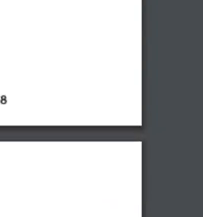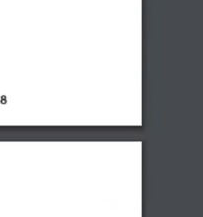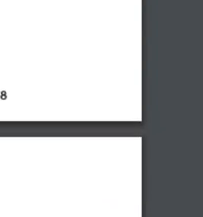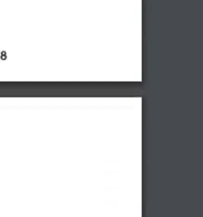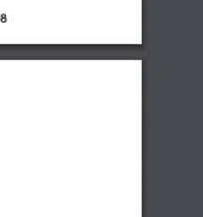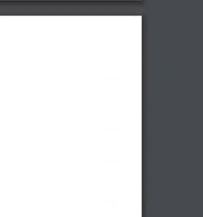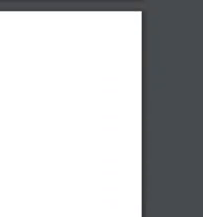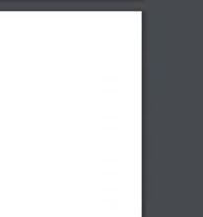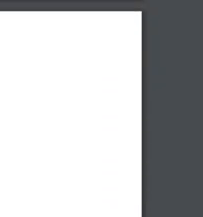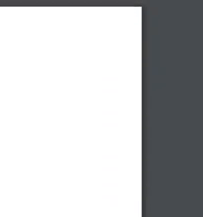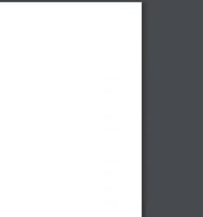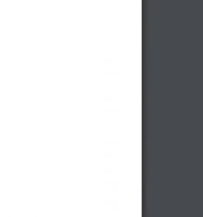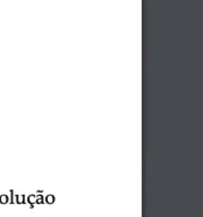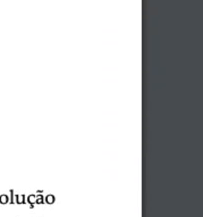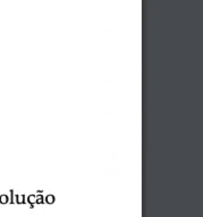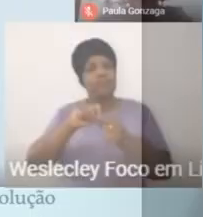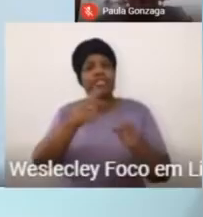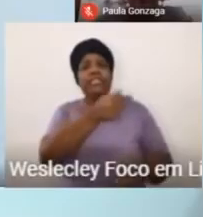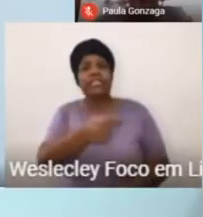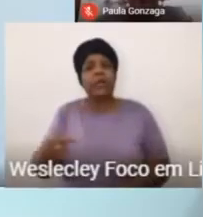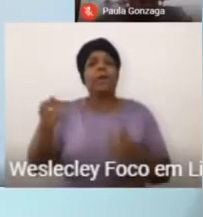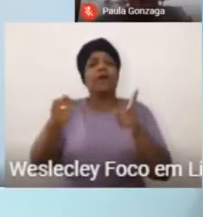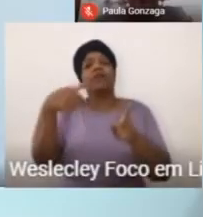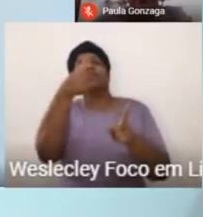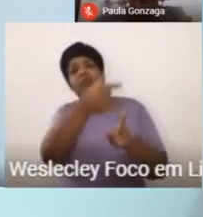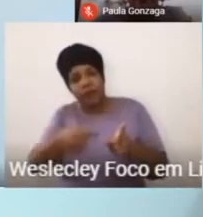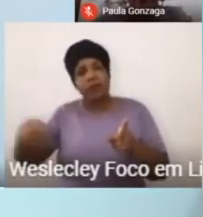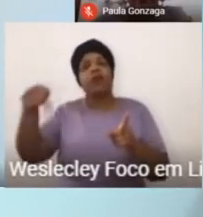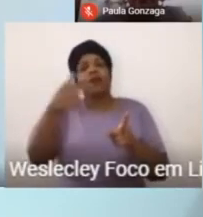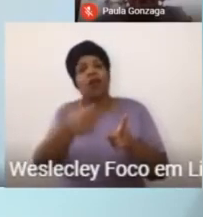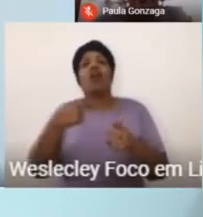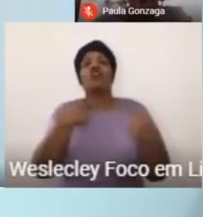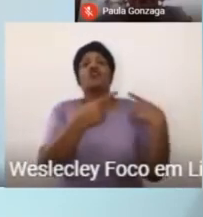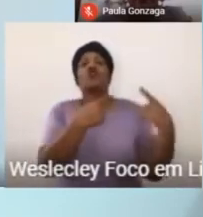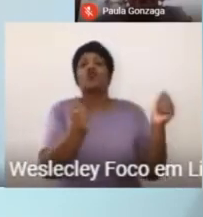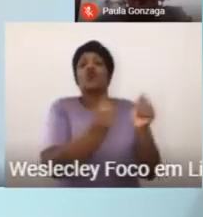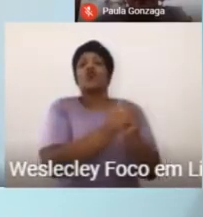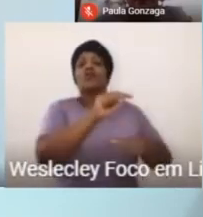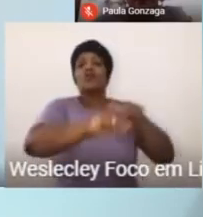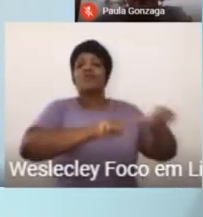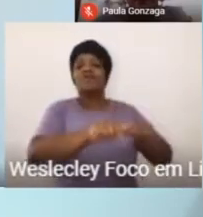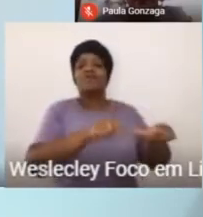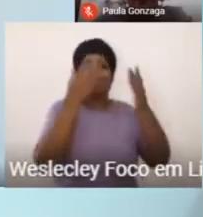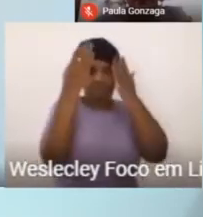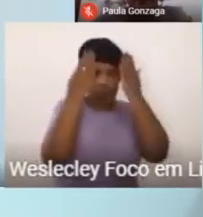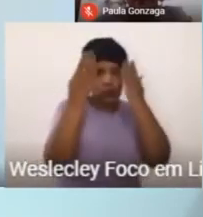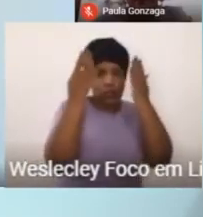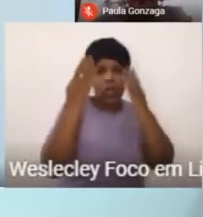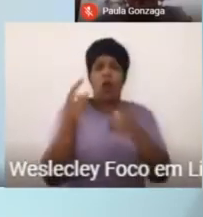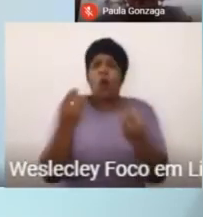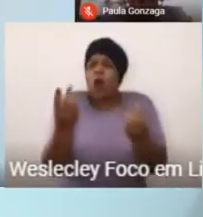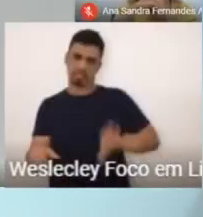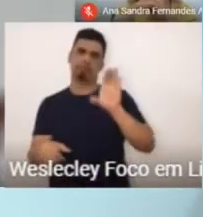qualquer tipo de prática de reversão sexual. Uma live do Conselho Federal de Psicologia, realizada na última quinta-feira,